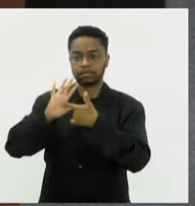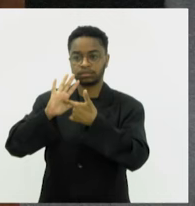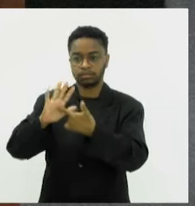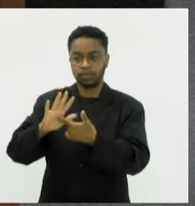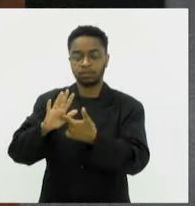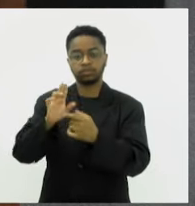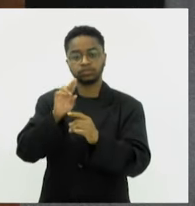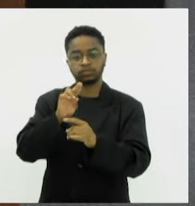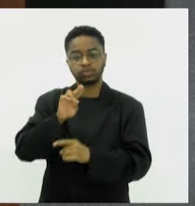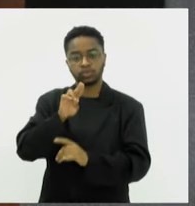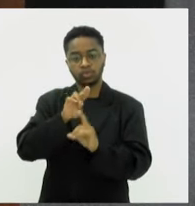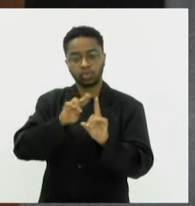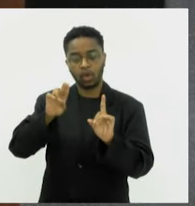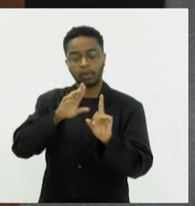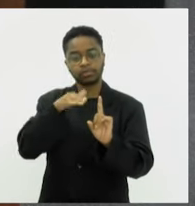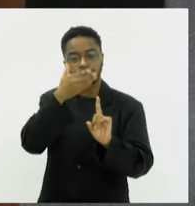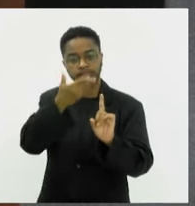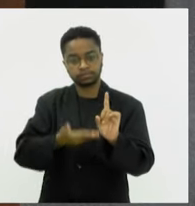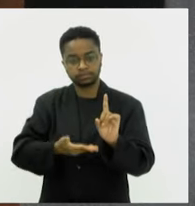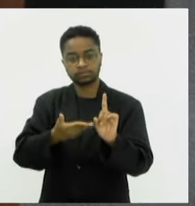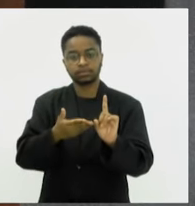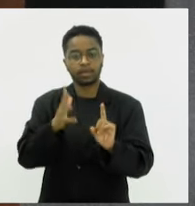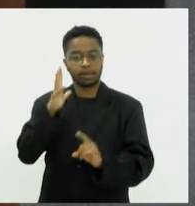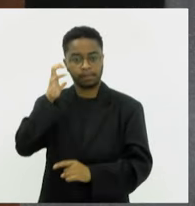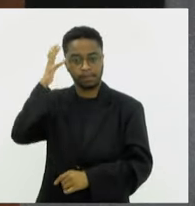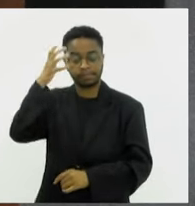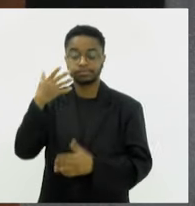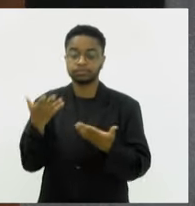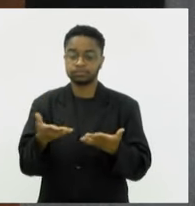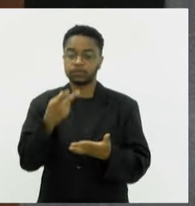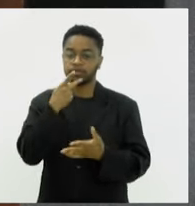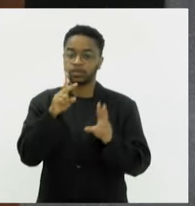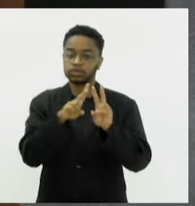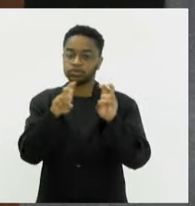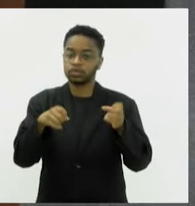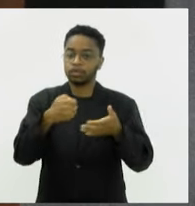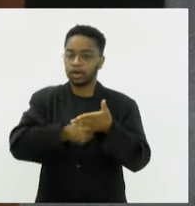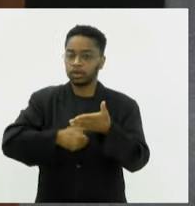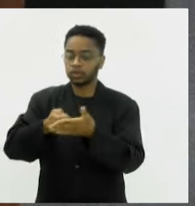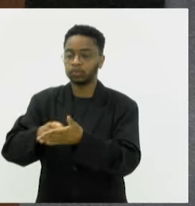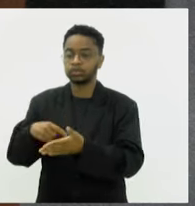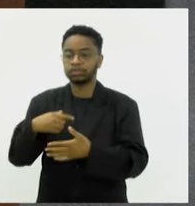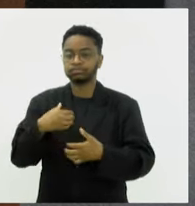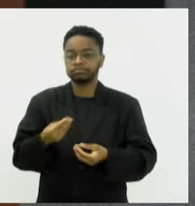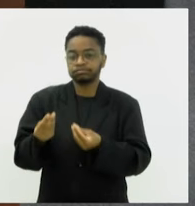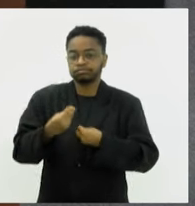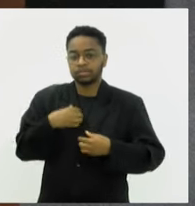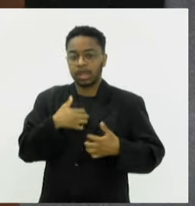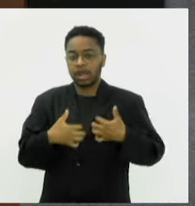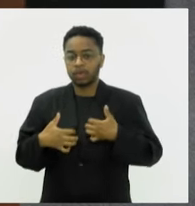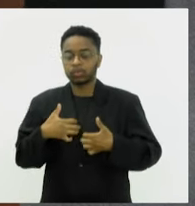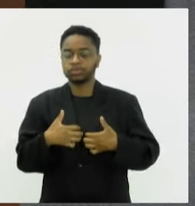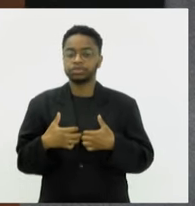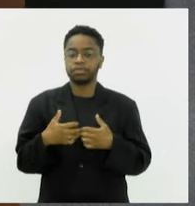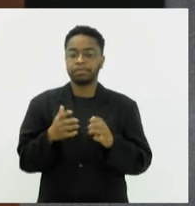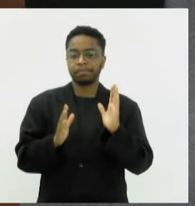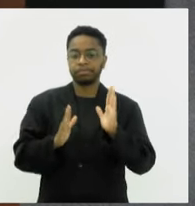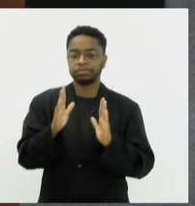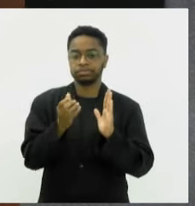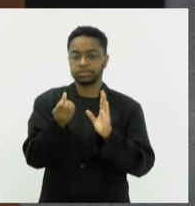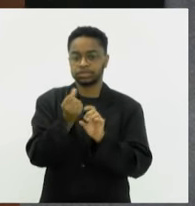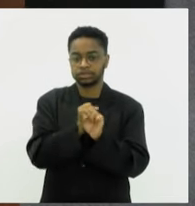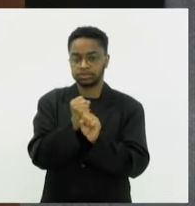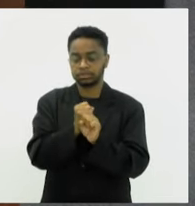em homenagem à nossa companheira, é falar dessa luta que muito nos angustiou nesses últimos 6 anos. Mas,